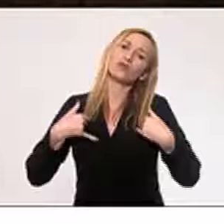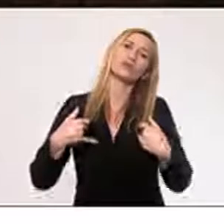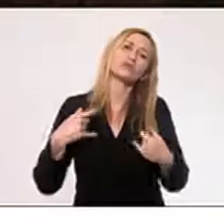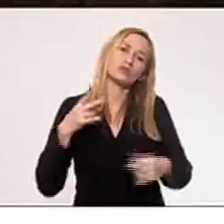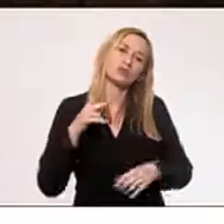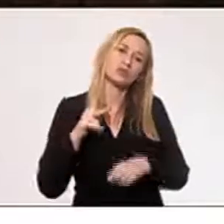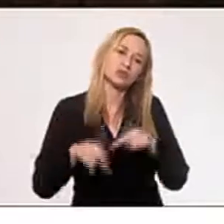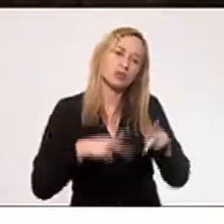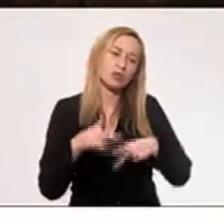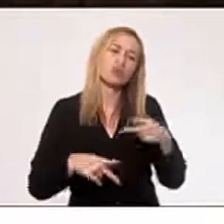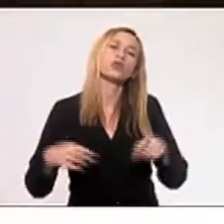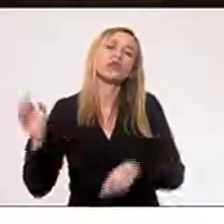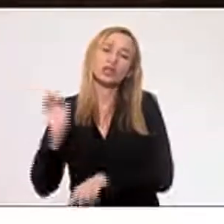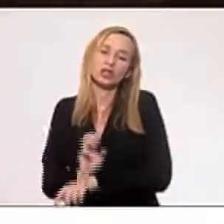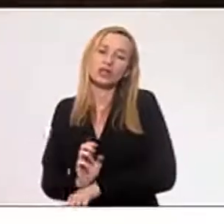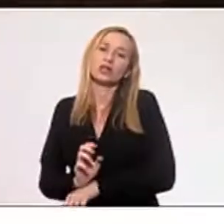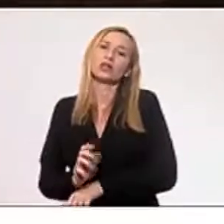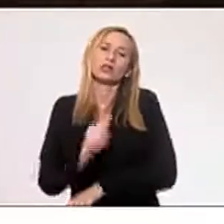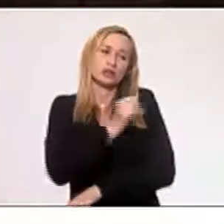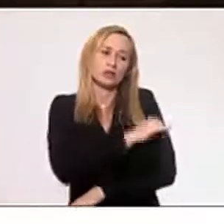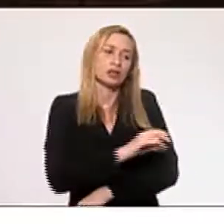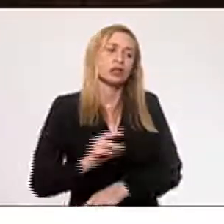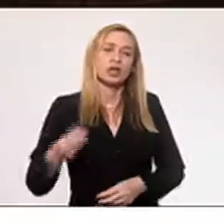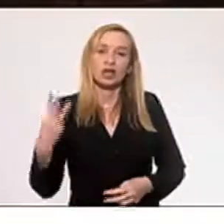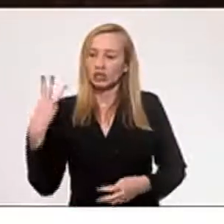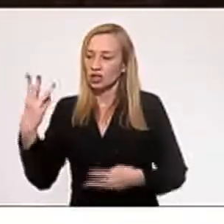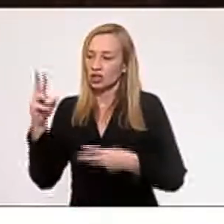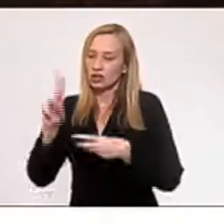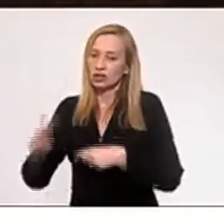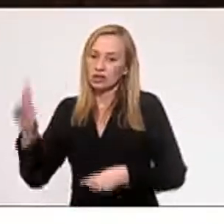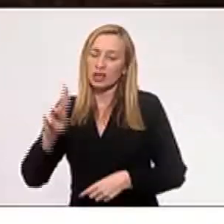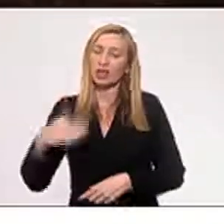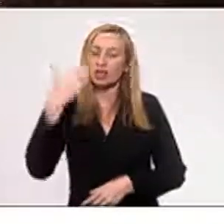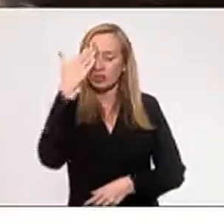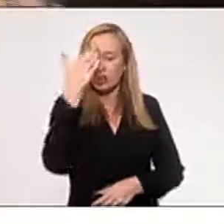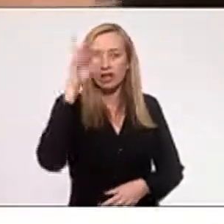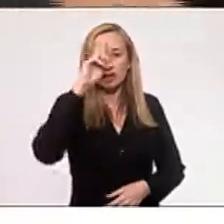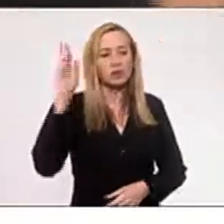Estado do Rio de Janeiro, tanto a UERJ, quanto a UENF, quanto a UESO. Muito obrigado, senhor presidente. Obrigado, irmão.